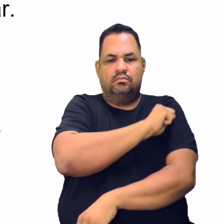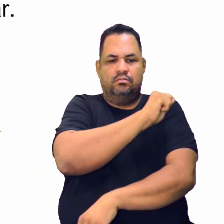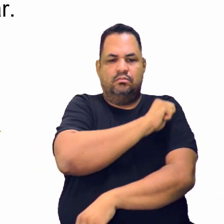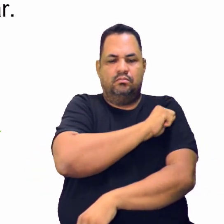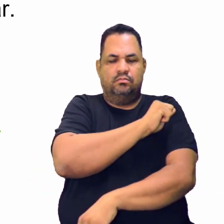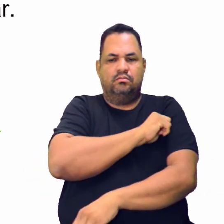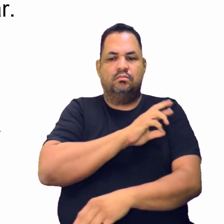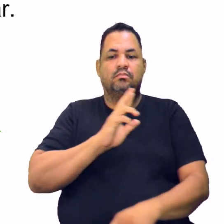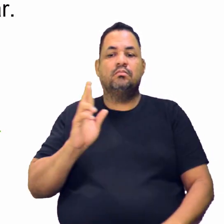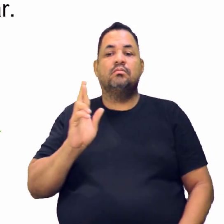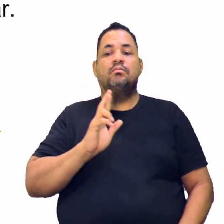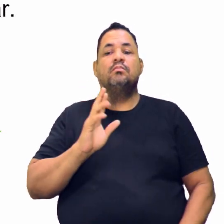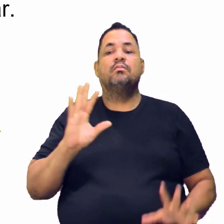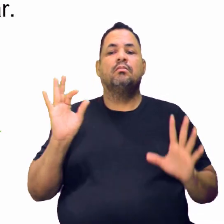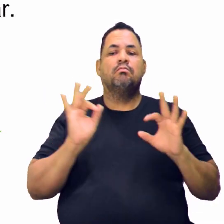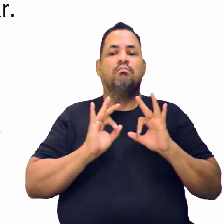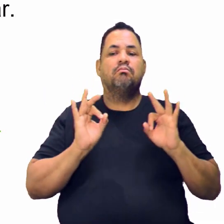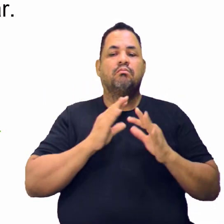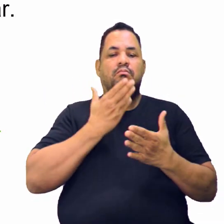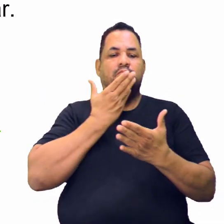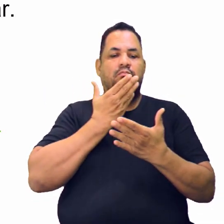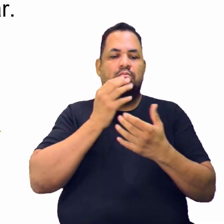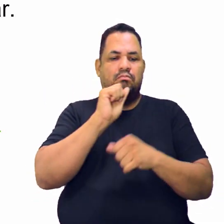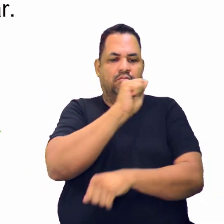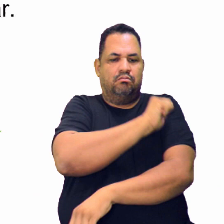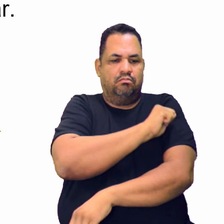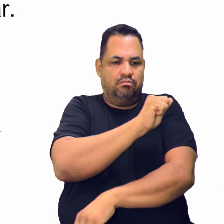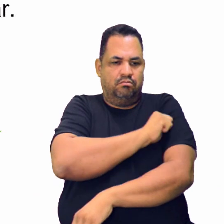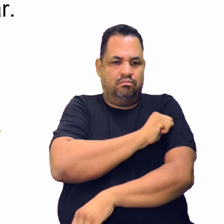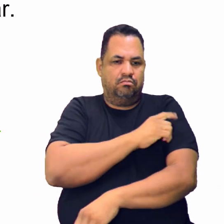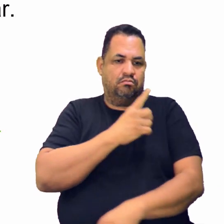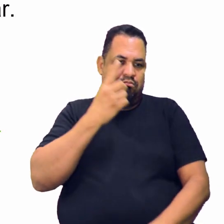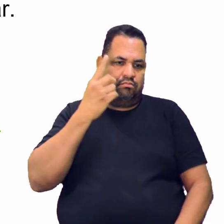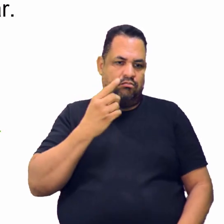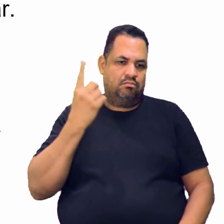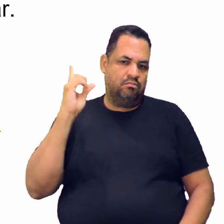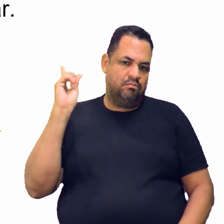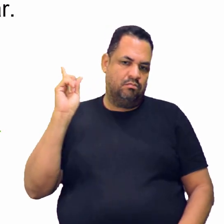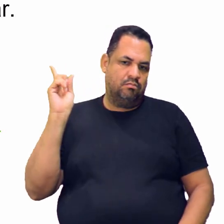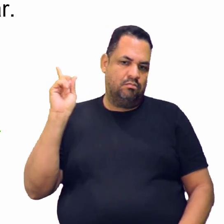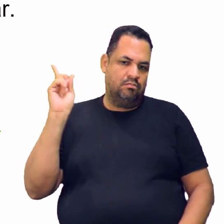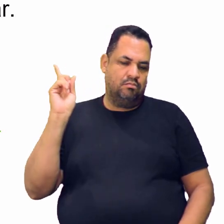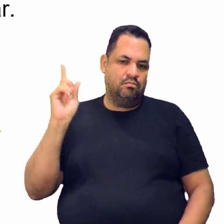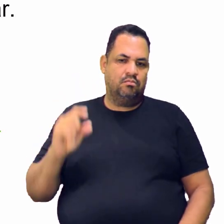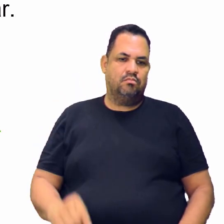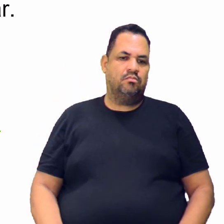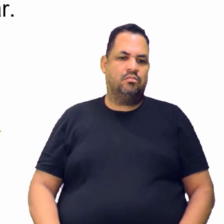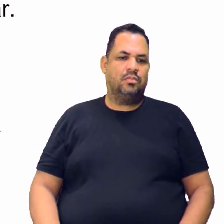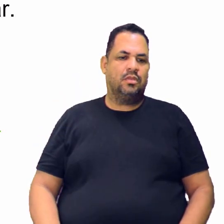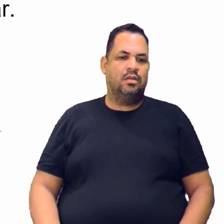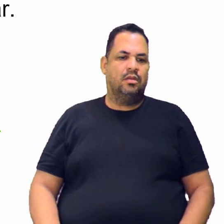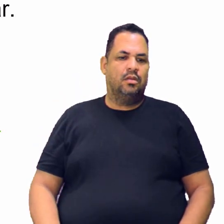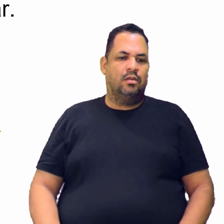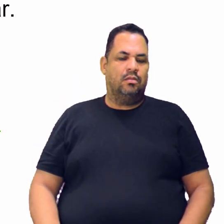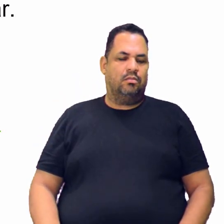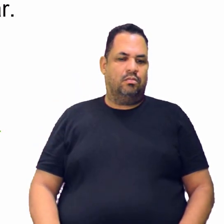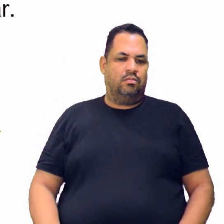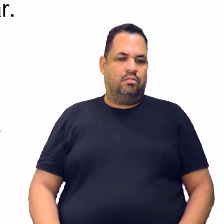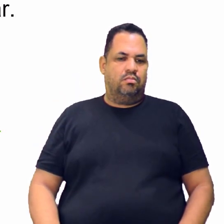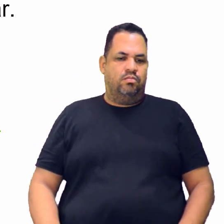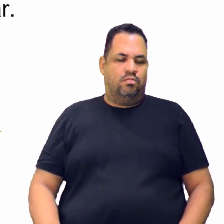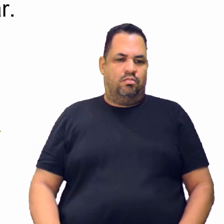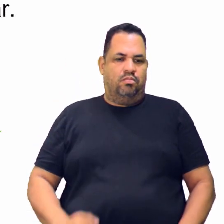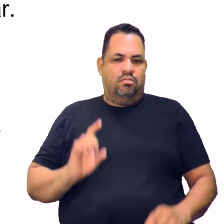alunos. Quem são excelentes alunos? Eu coloco Laísa, Geiciele, Cauã, Isabela.